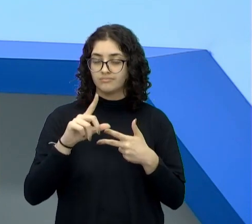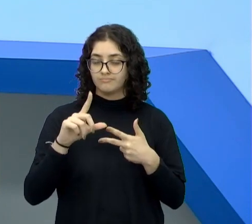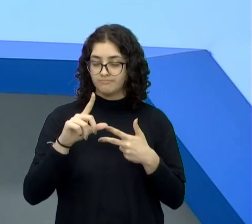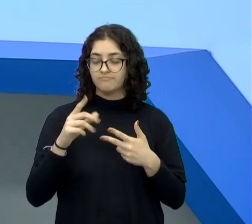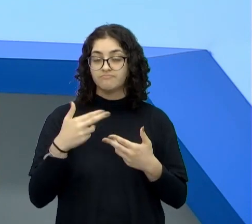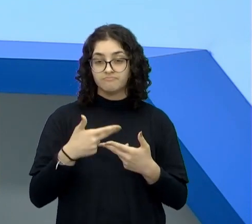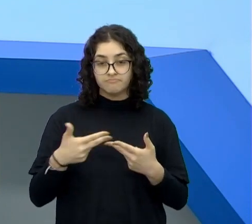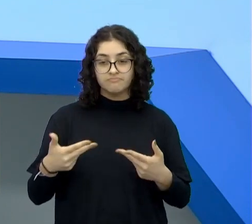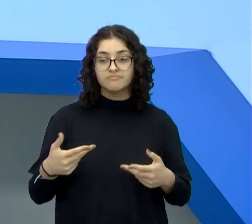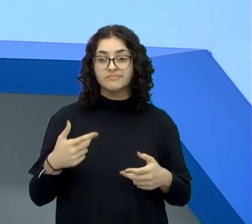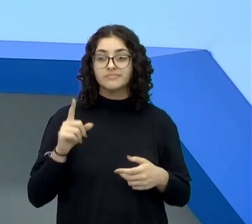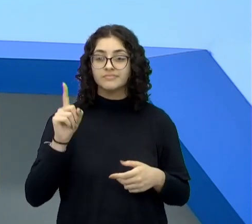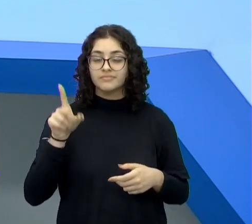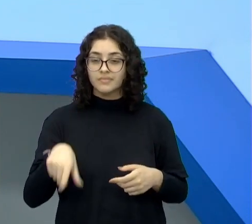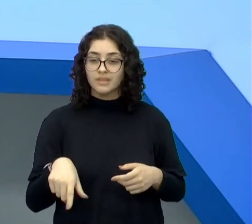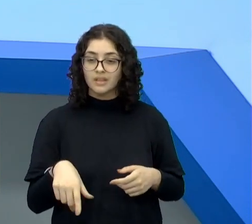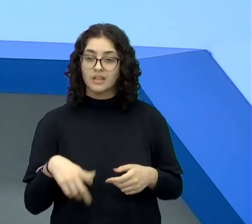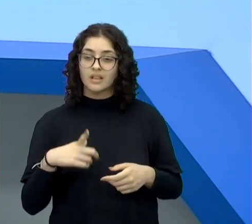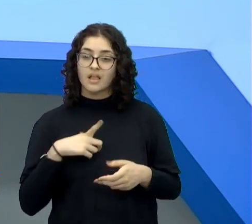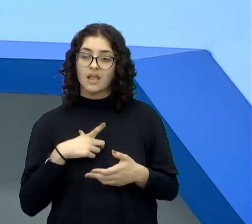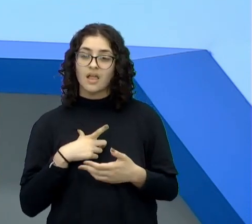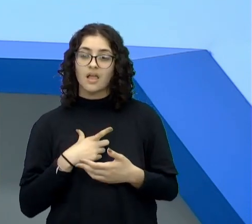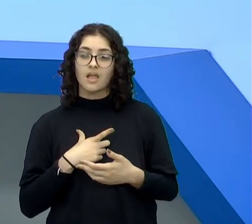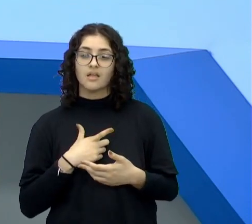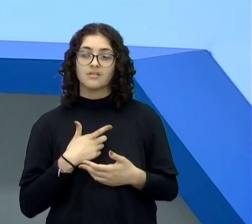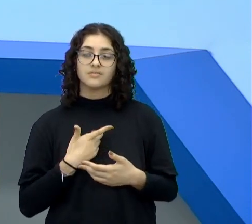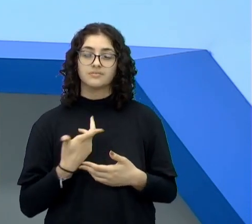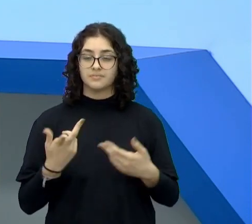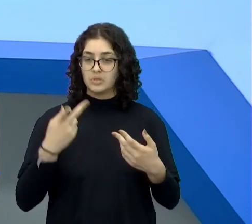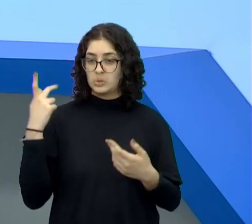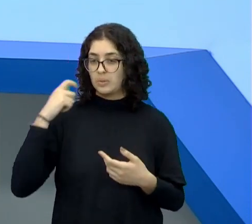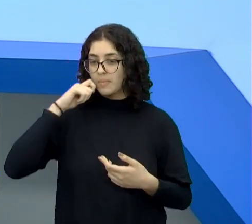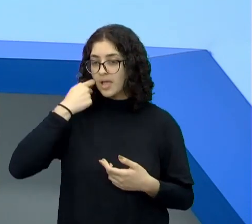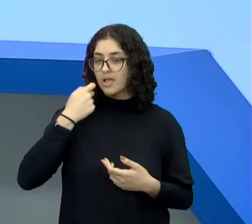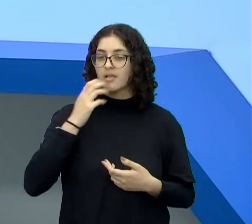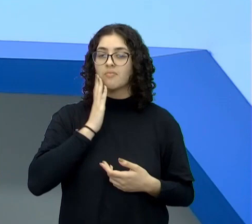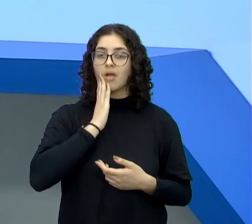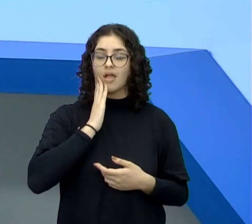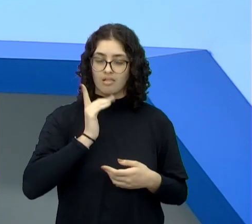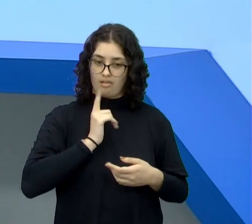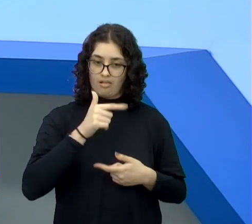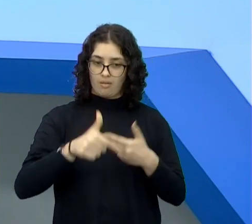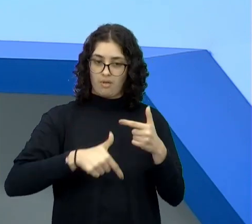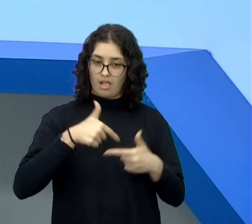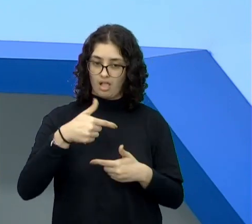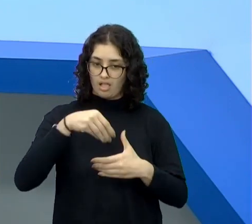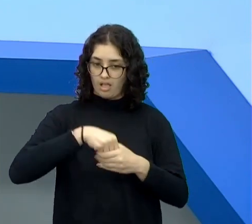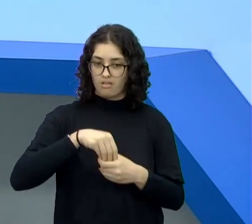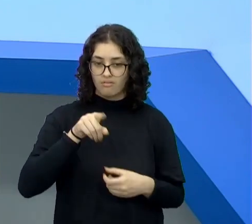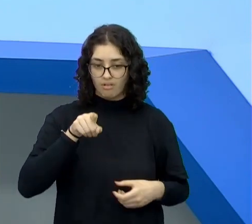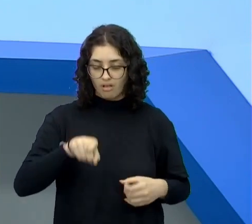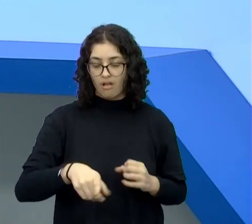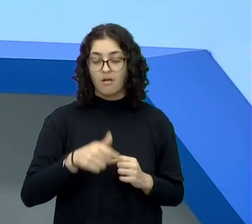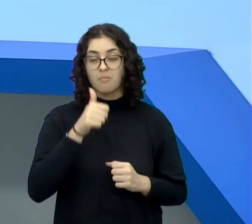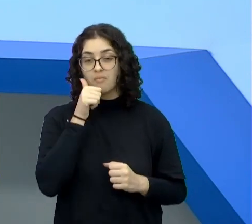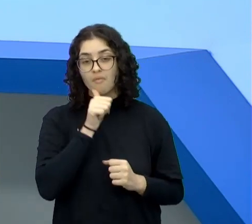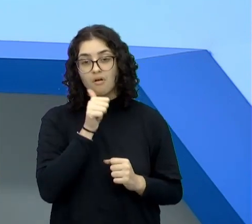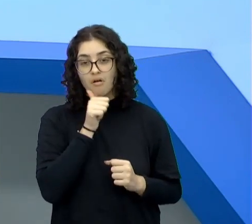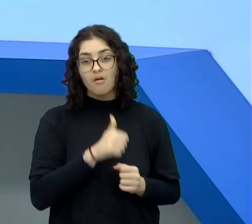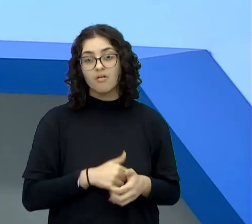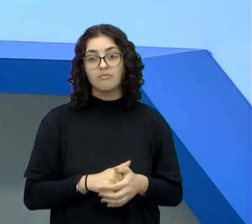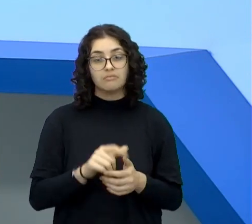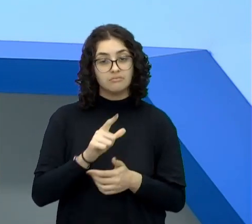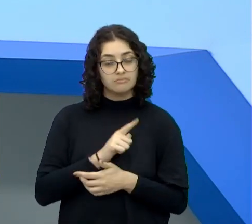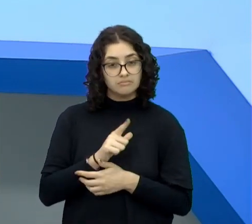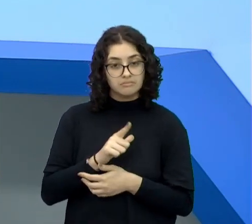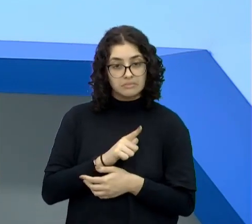Então, será que nós temos muitas pessoas pretas e pardas nesses cargos? Muitas mulheres, por exemplo, será